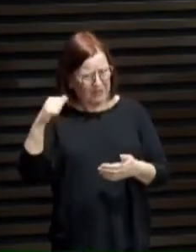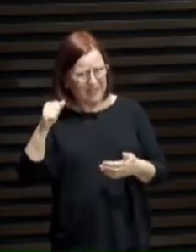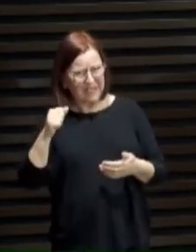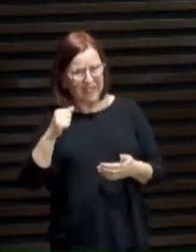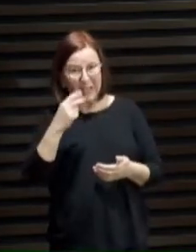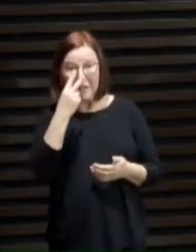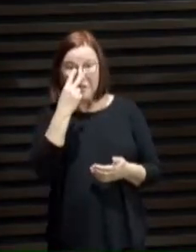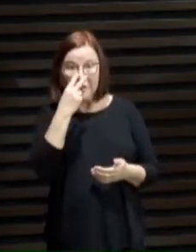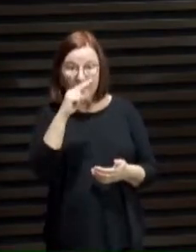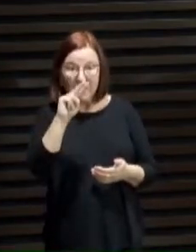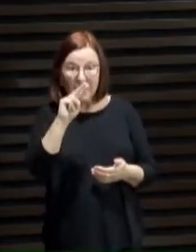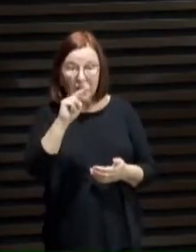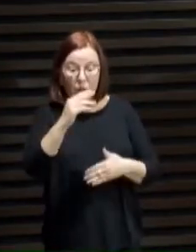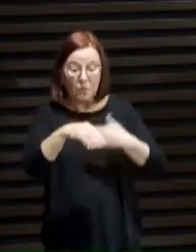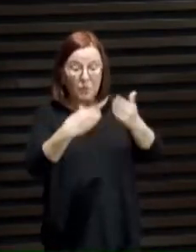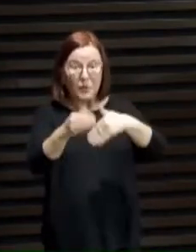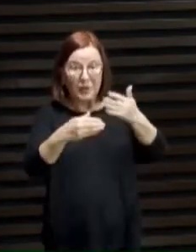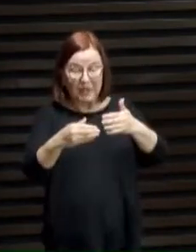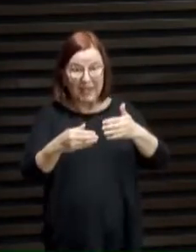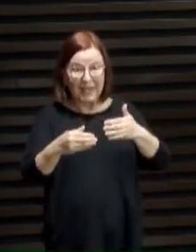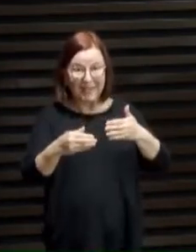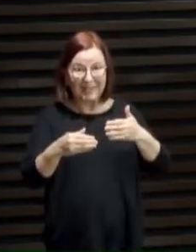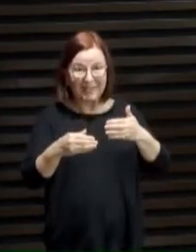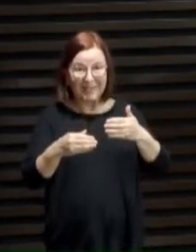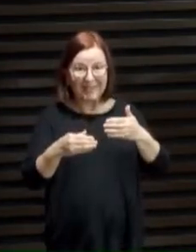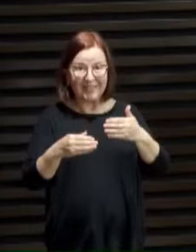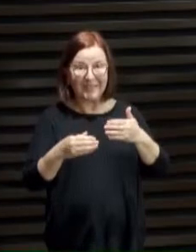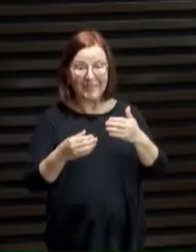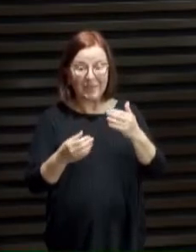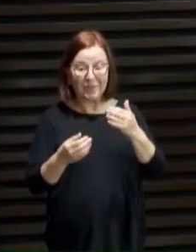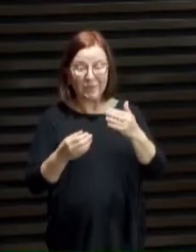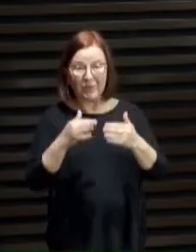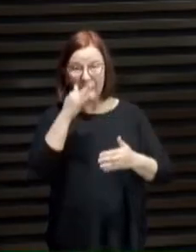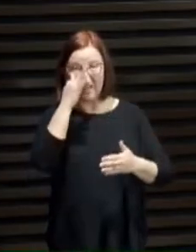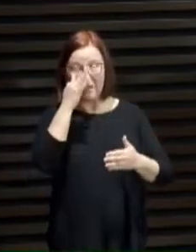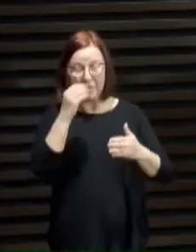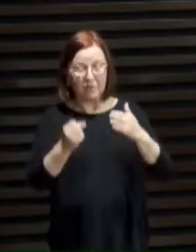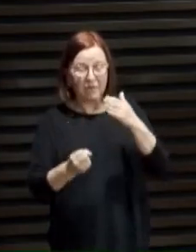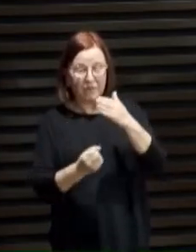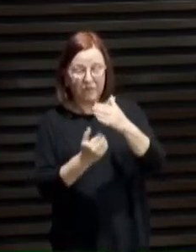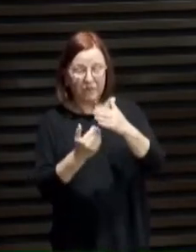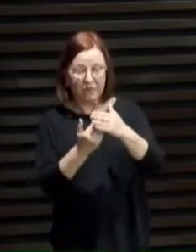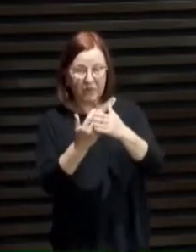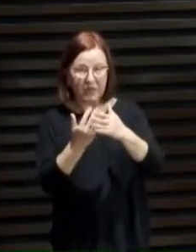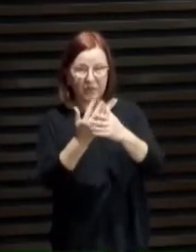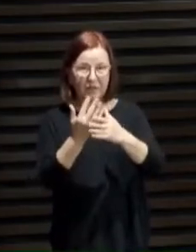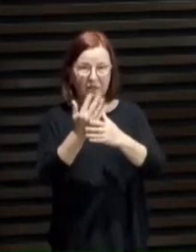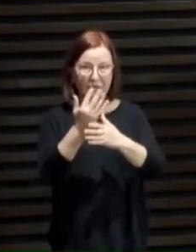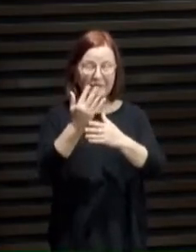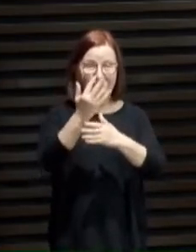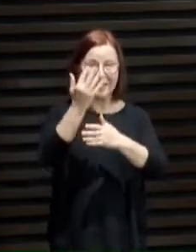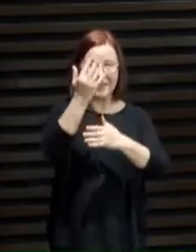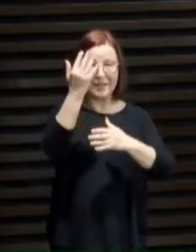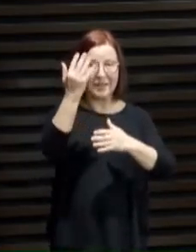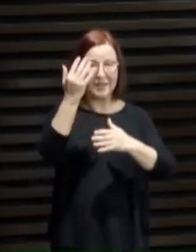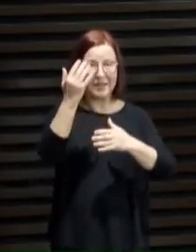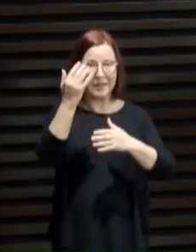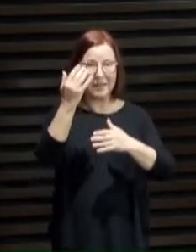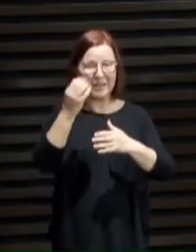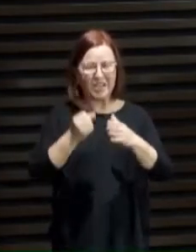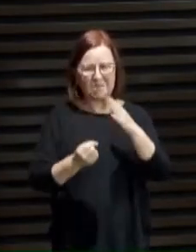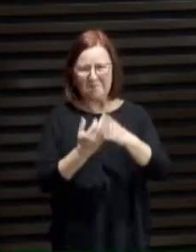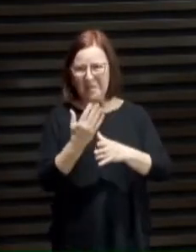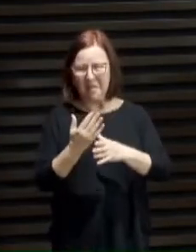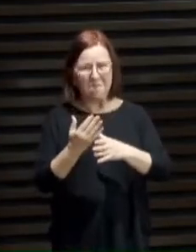processo, conseguem perceber como crescem os lírios do campo. O lírio do campo é a planta mais comum,